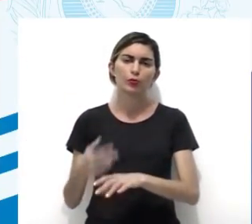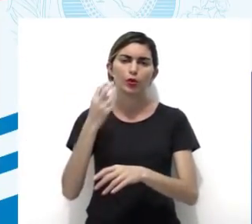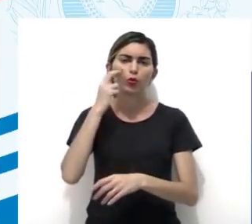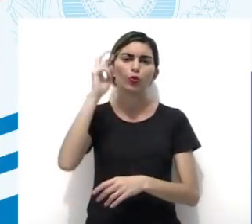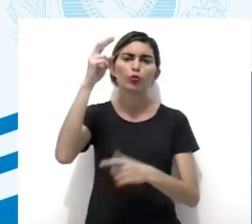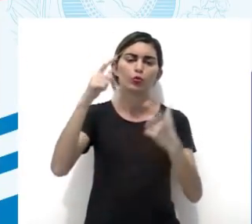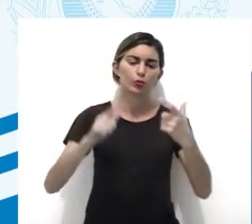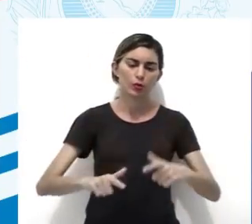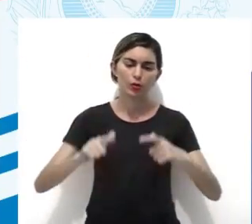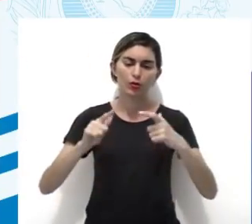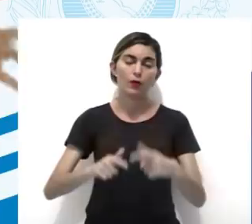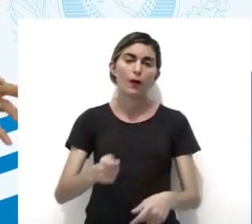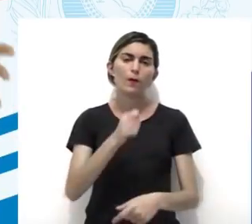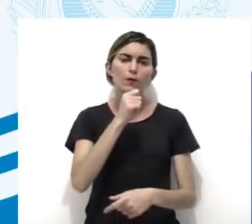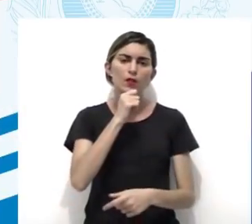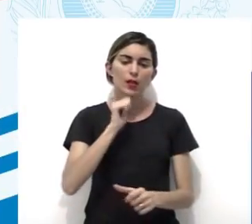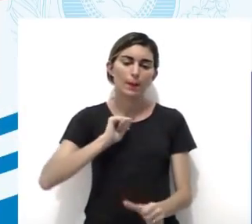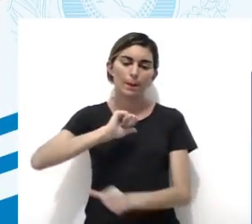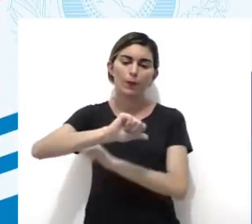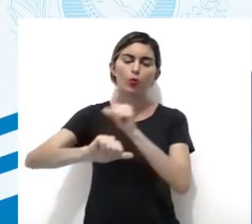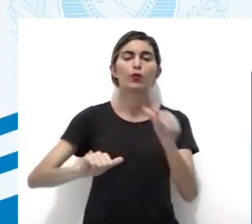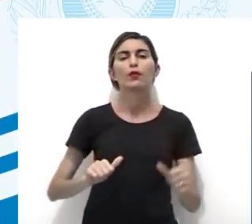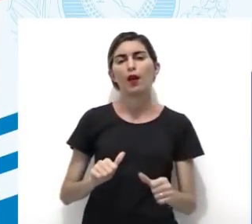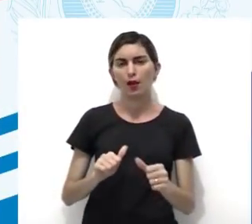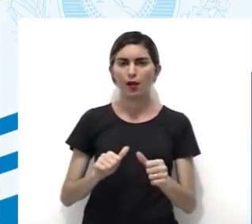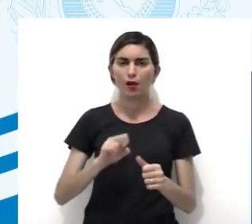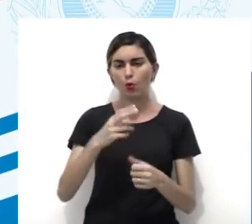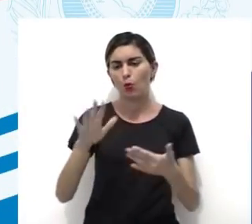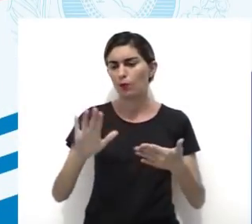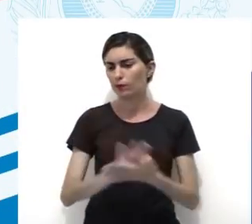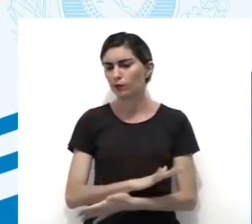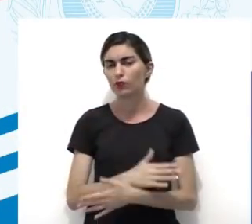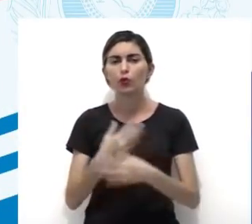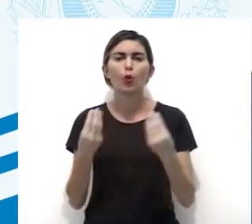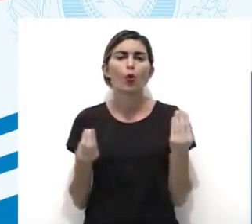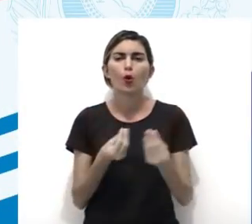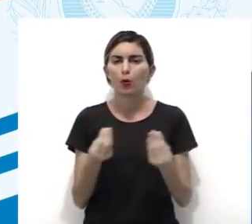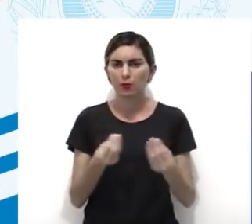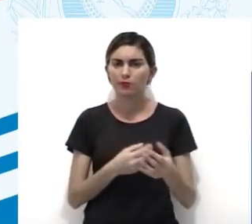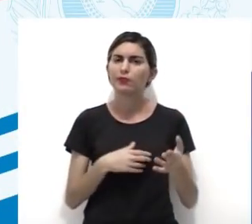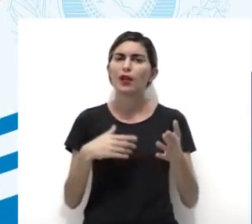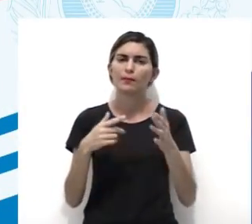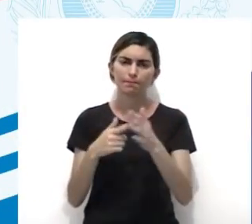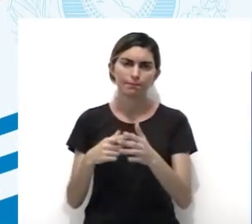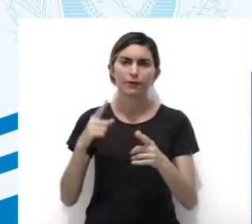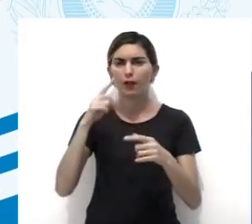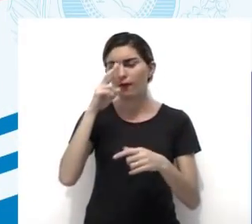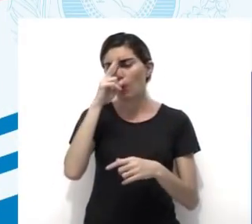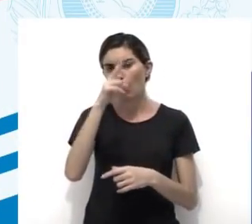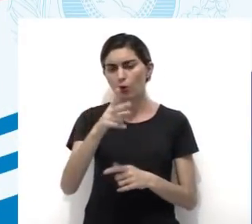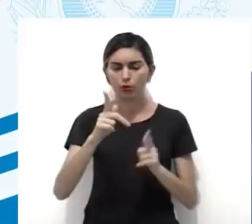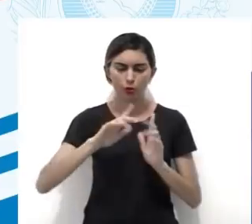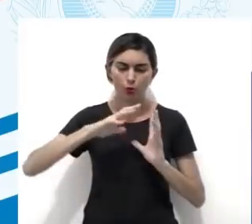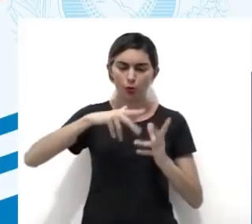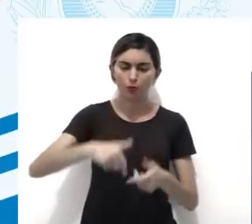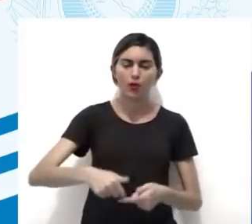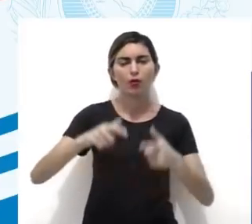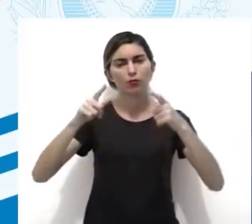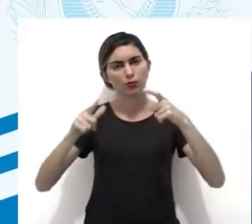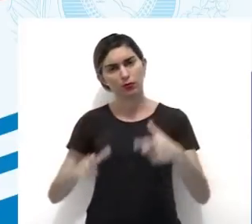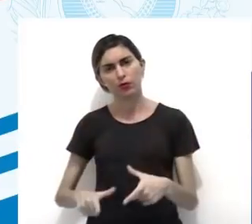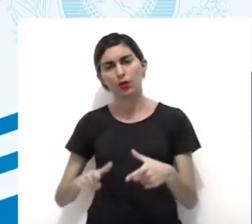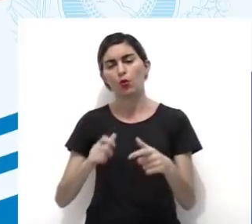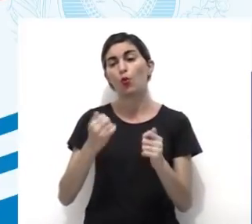culturas locais sem alterá-los ou eliminá-los. É um embate muito forte entre o global e o local,